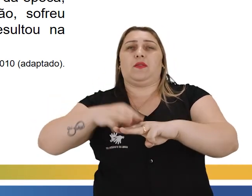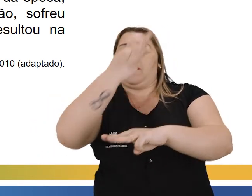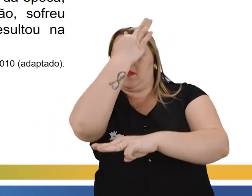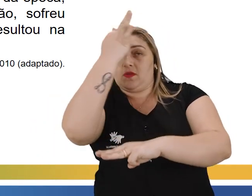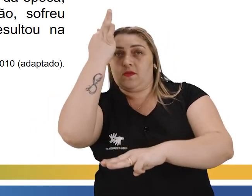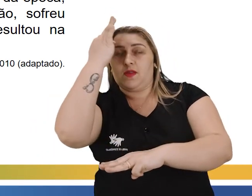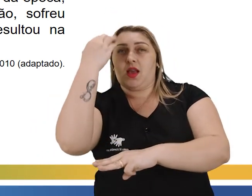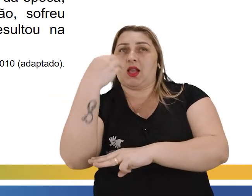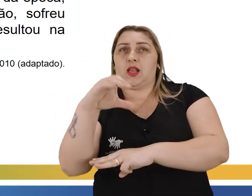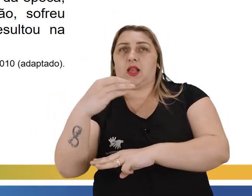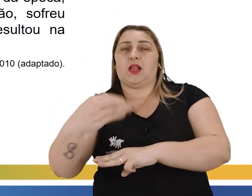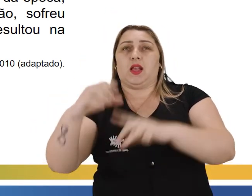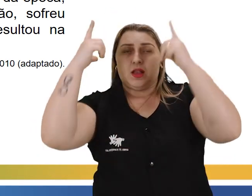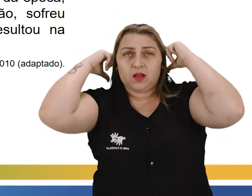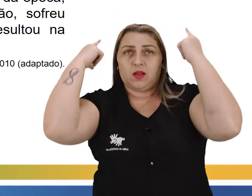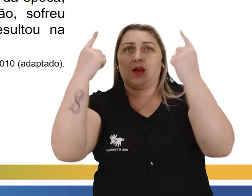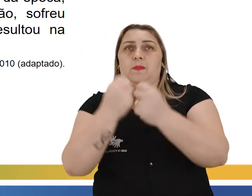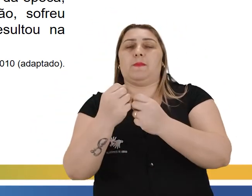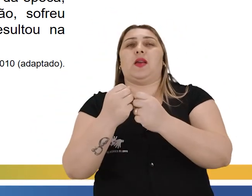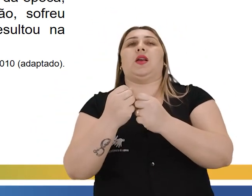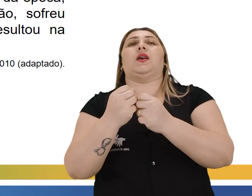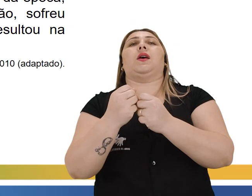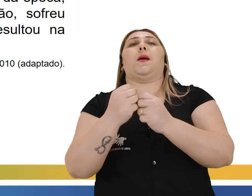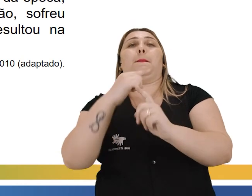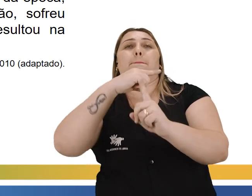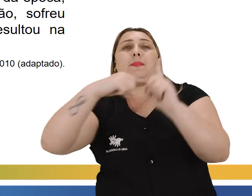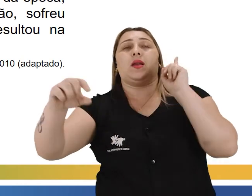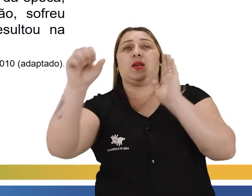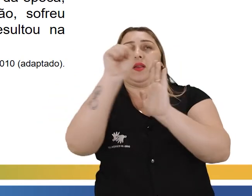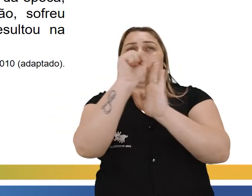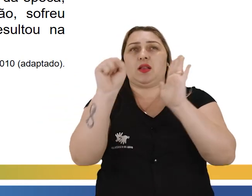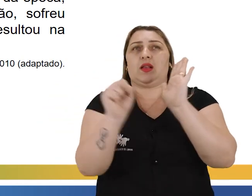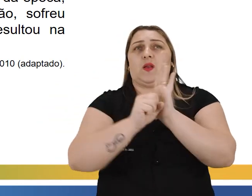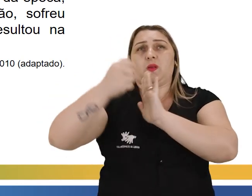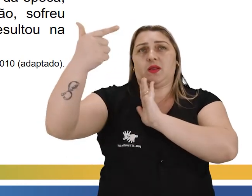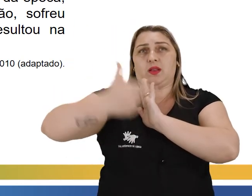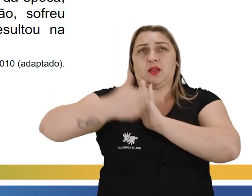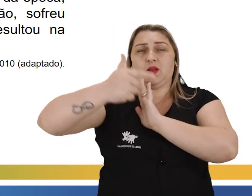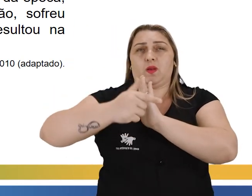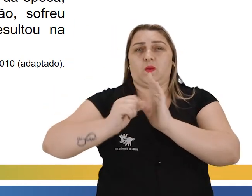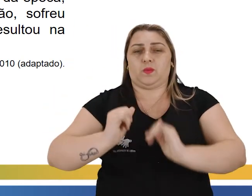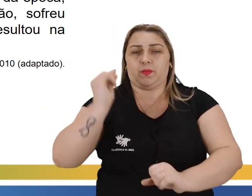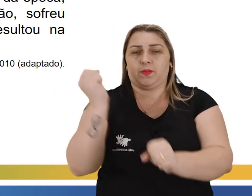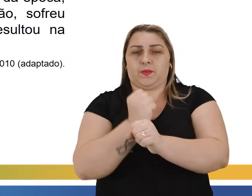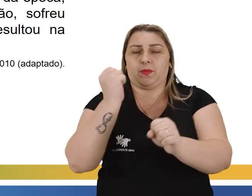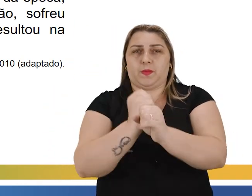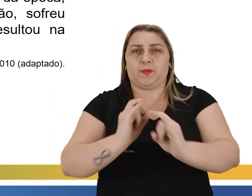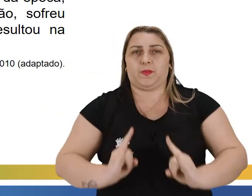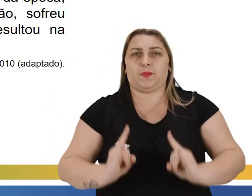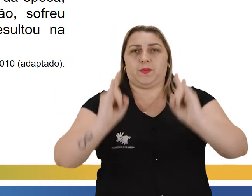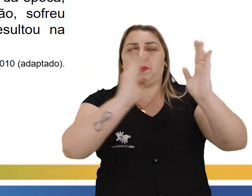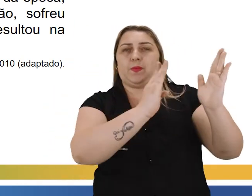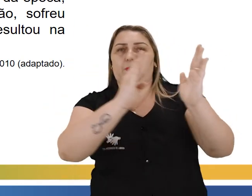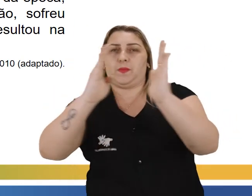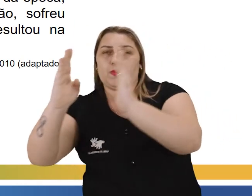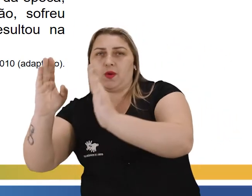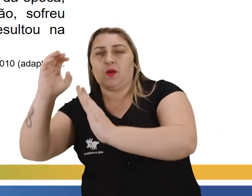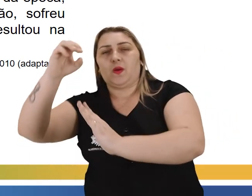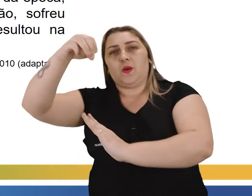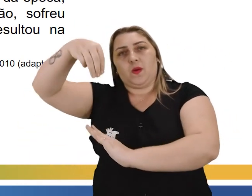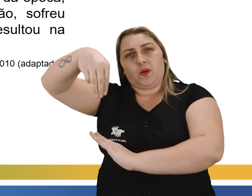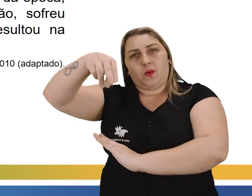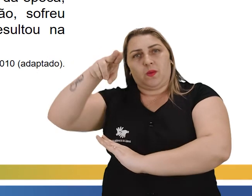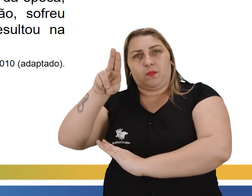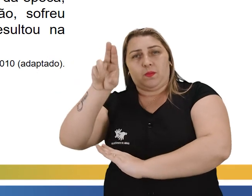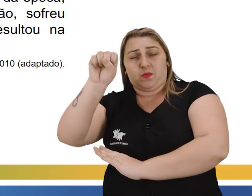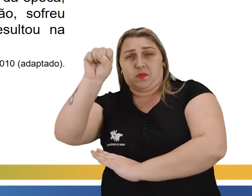gregas. Meio século mais tarde, Ptolomeu II ergueu uma enorme biblioteca e um museu, que funcionou como centro